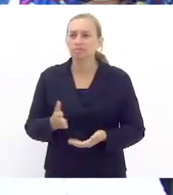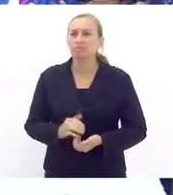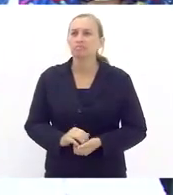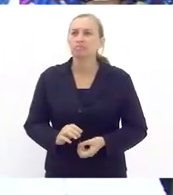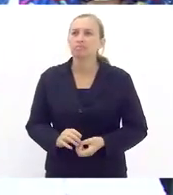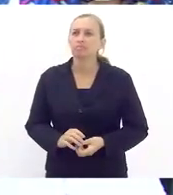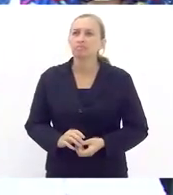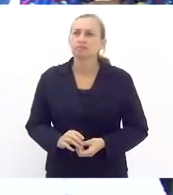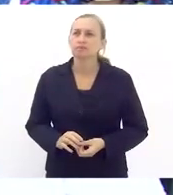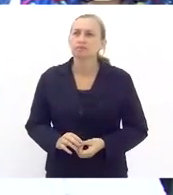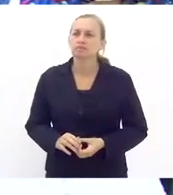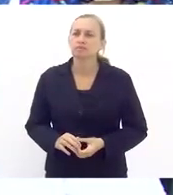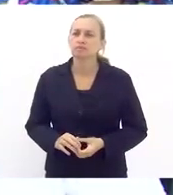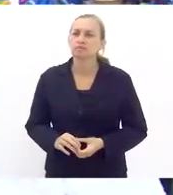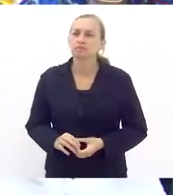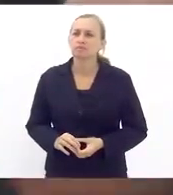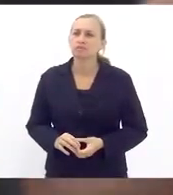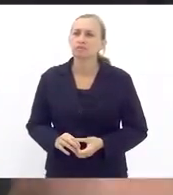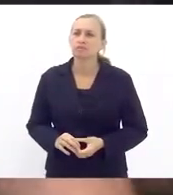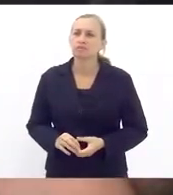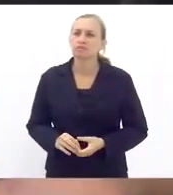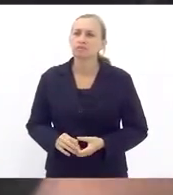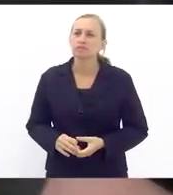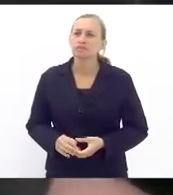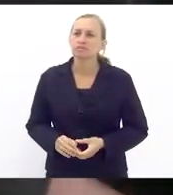é importante né pode falar